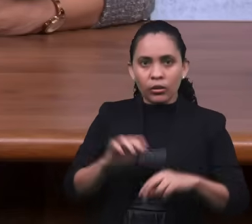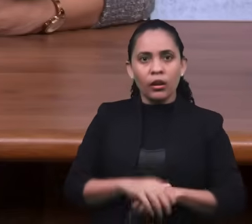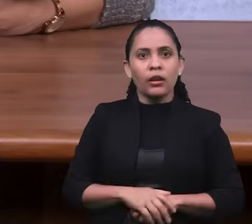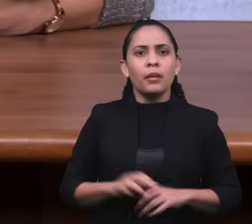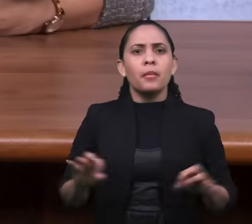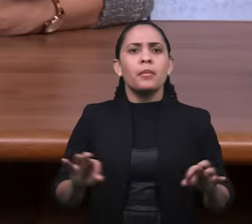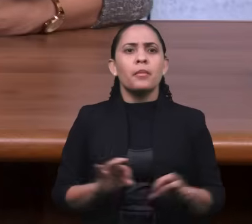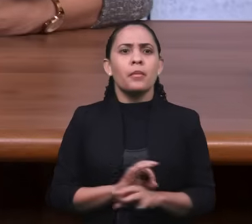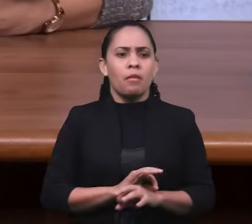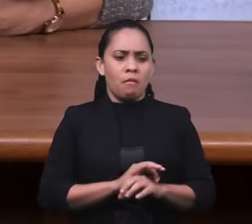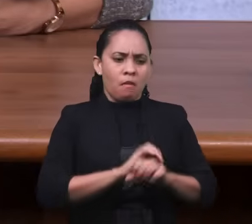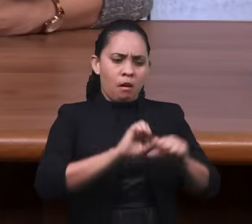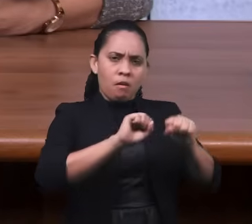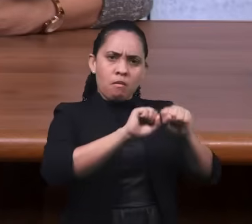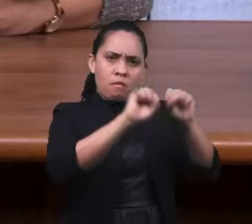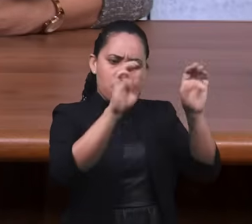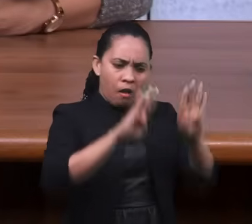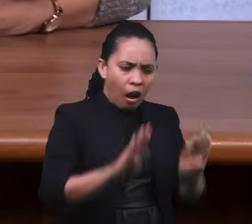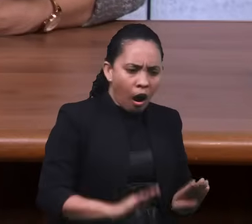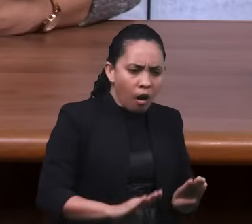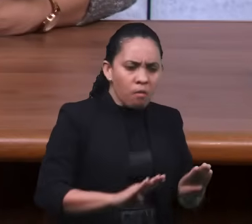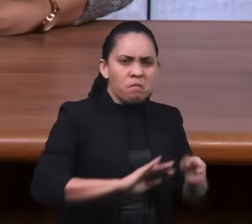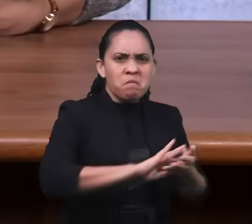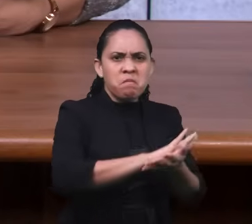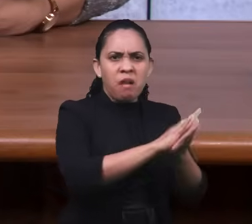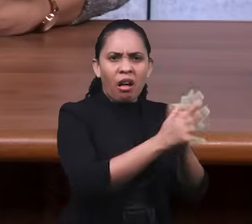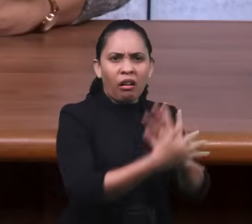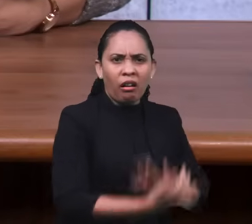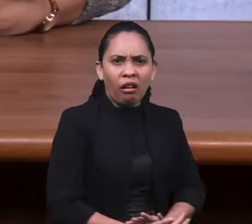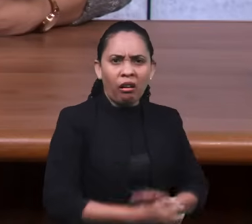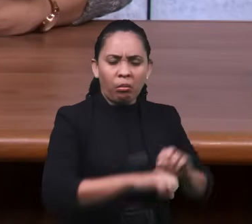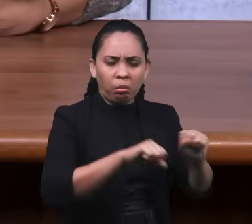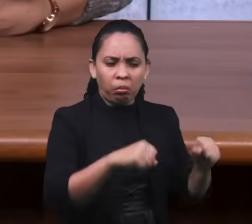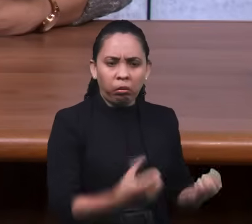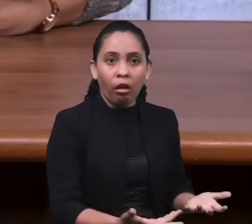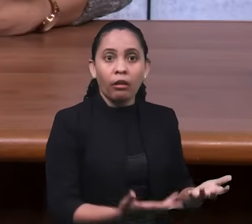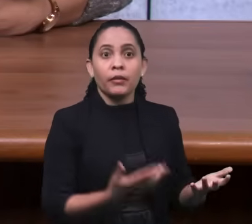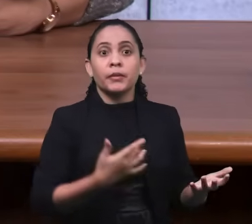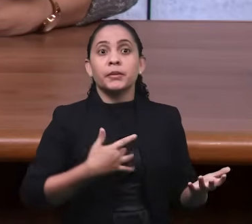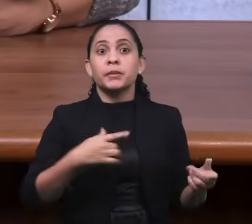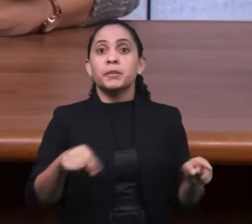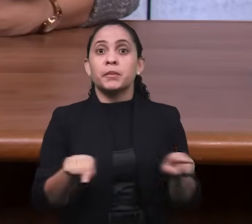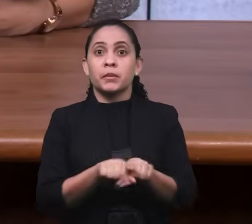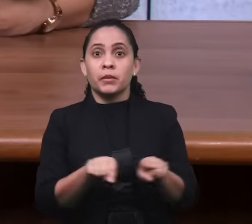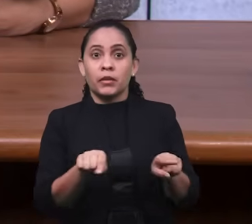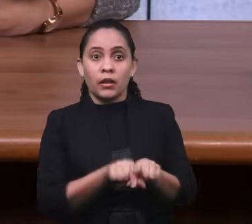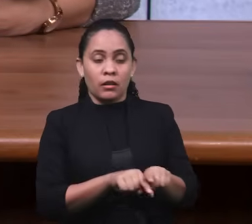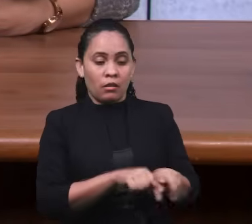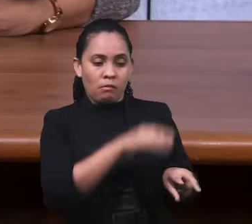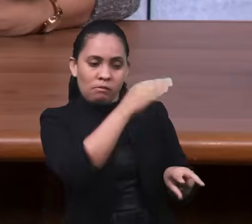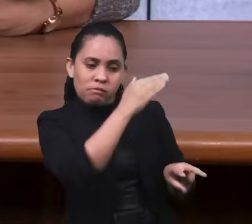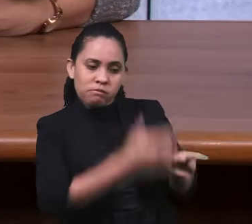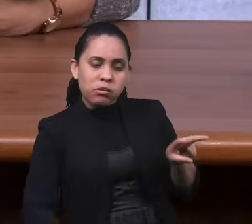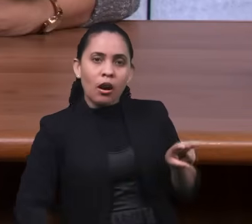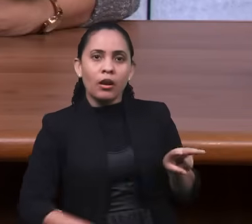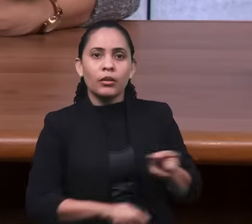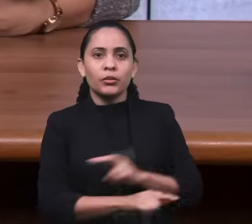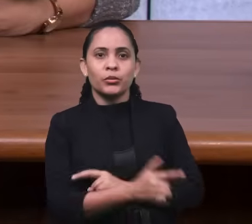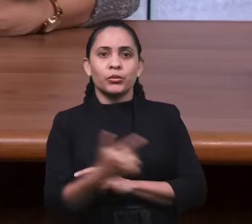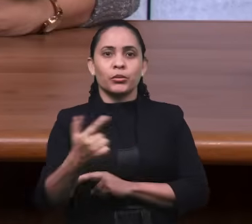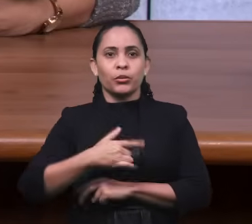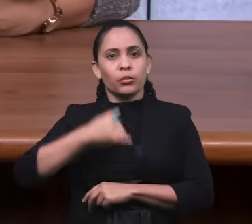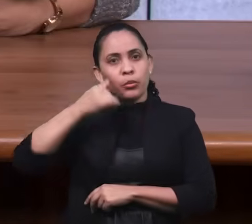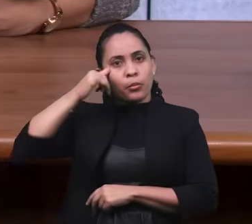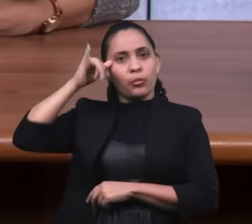altar de Baal derribado e o bosque que estava ao pé dele cortado, e o segundo